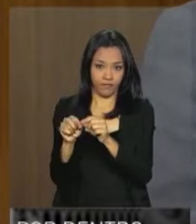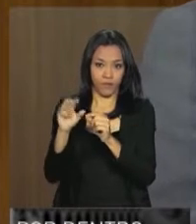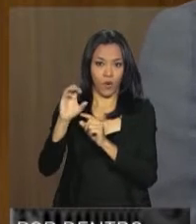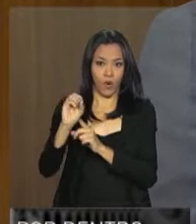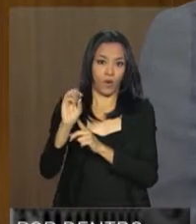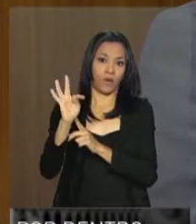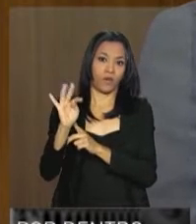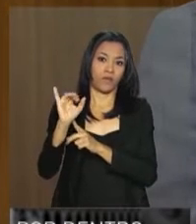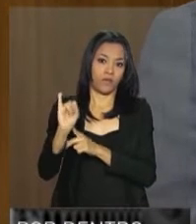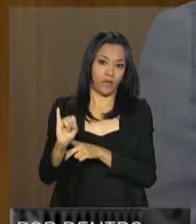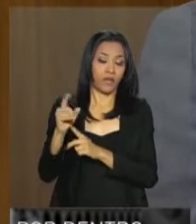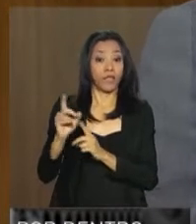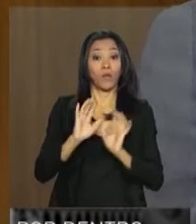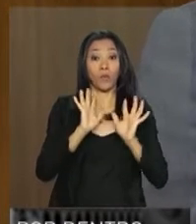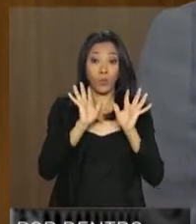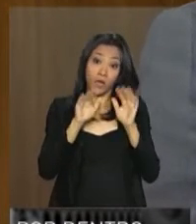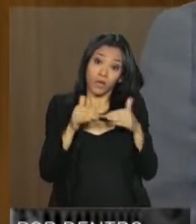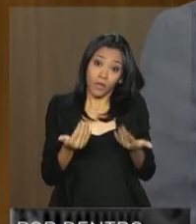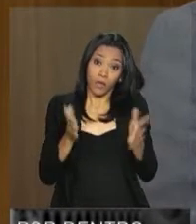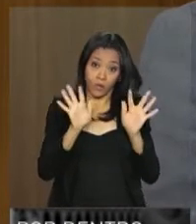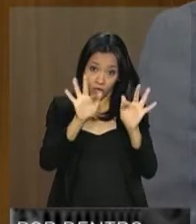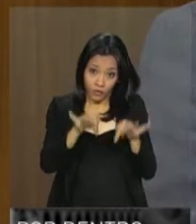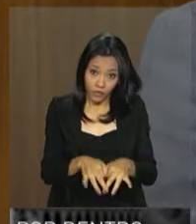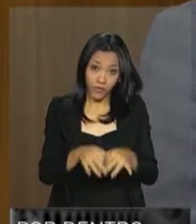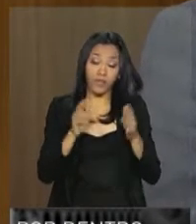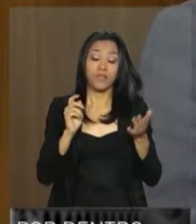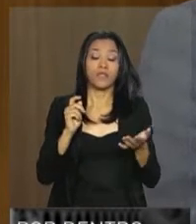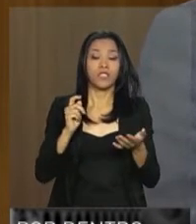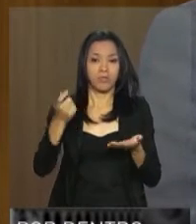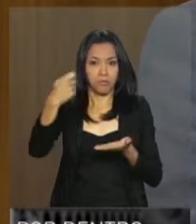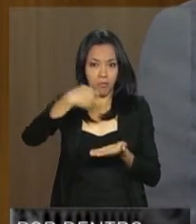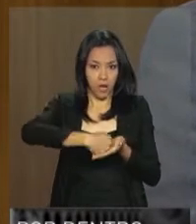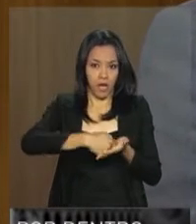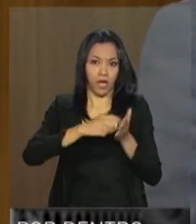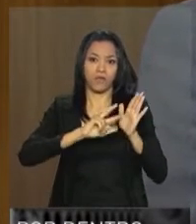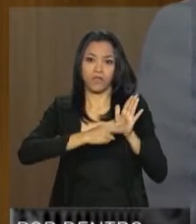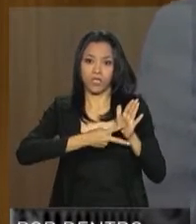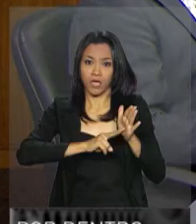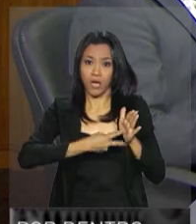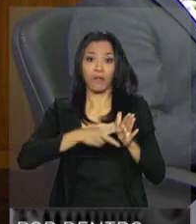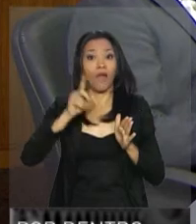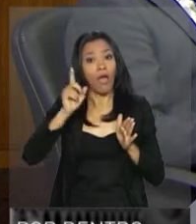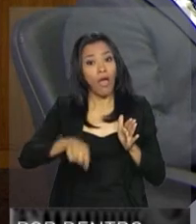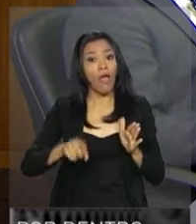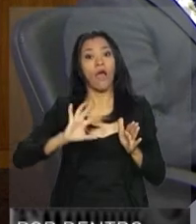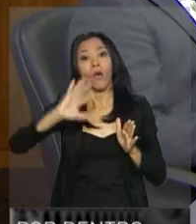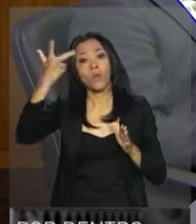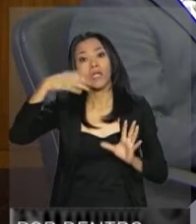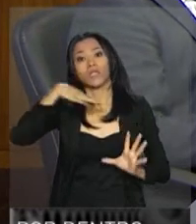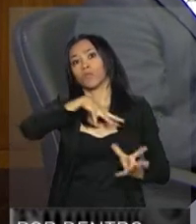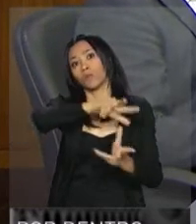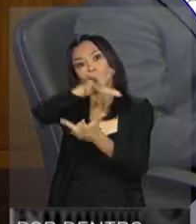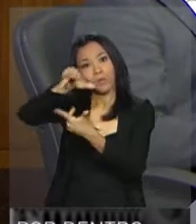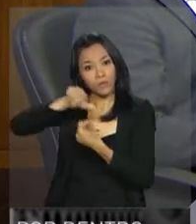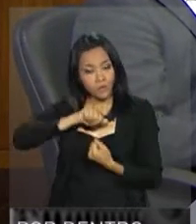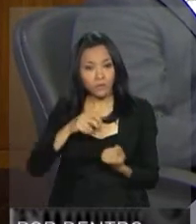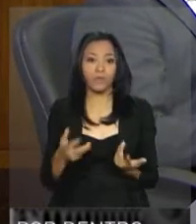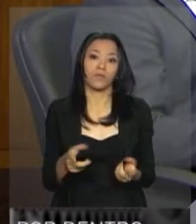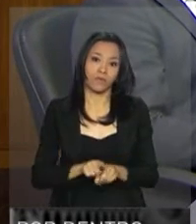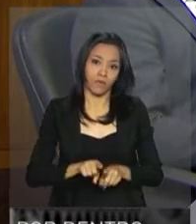fim da obrigatoriedade da contribuição sindical é uma realidade no mundo que o brasil agora está a par